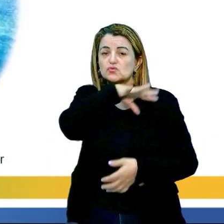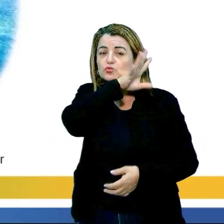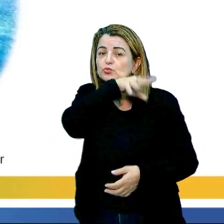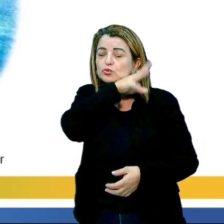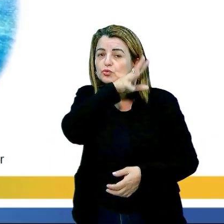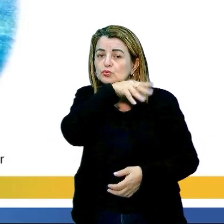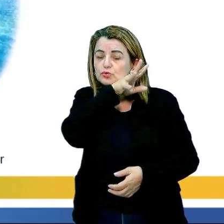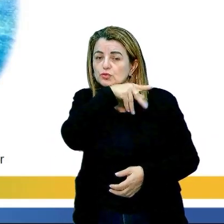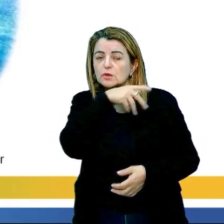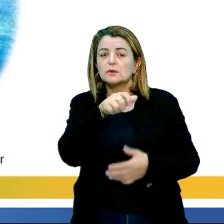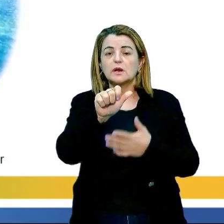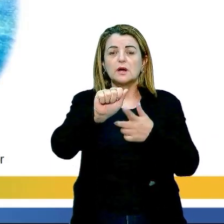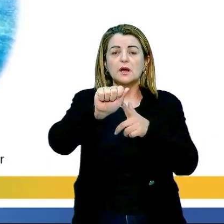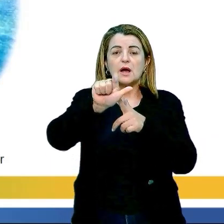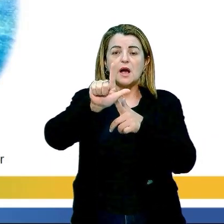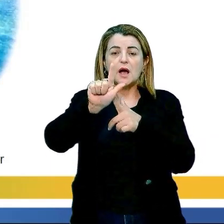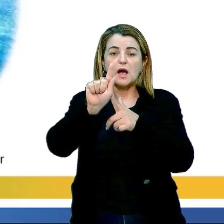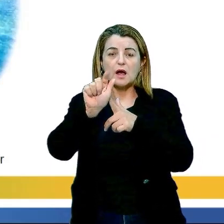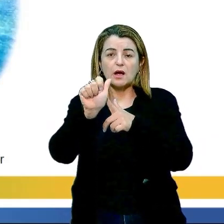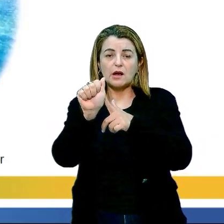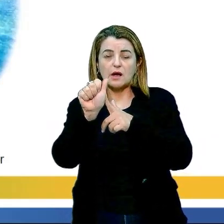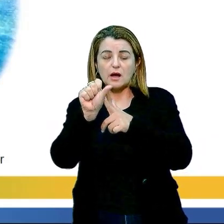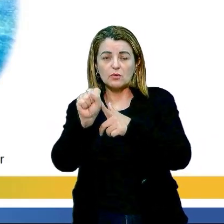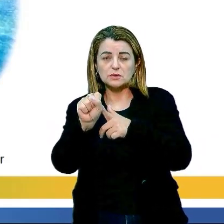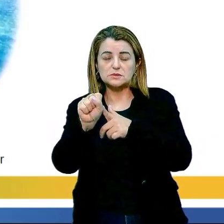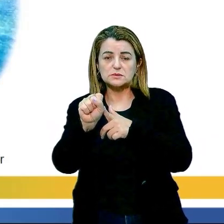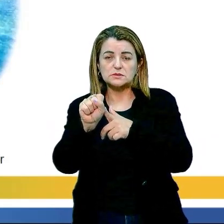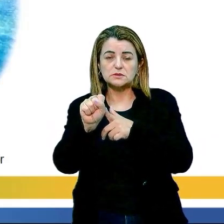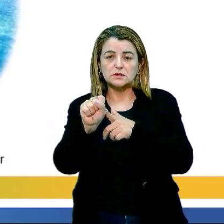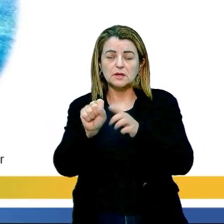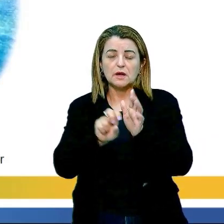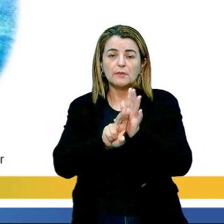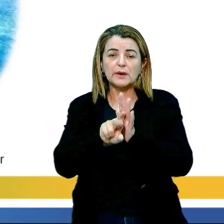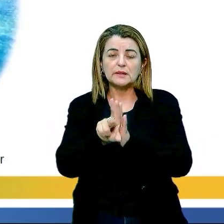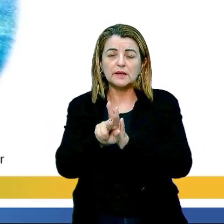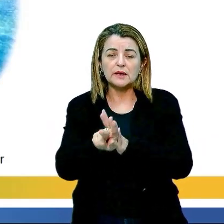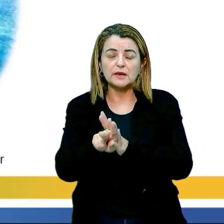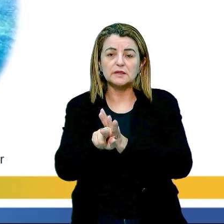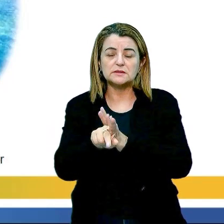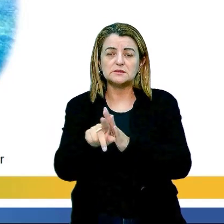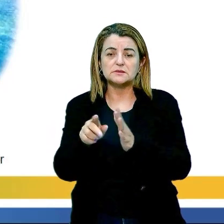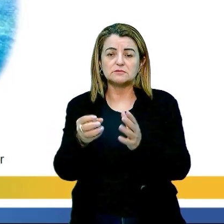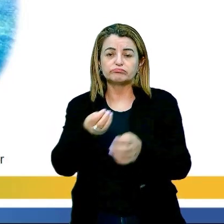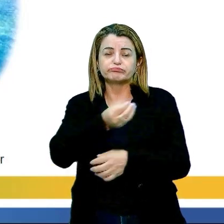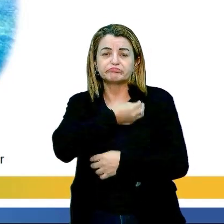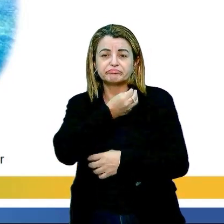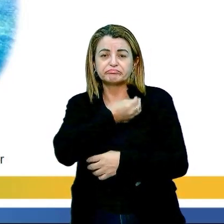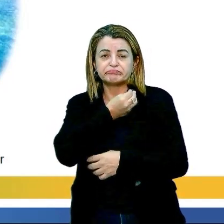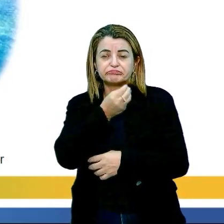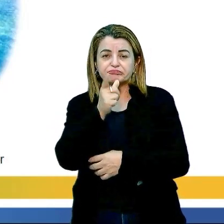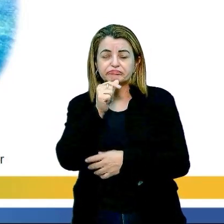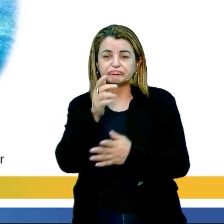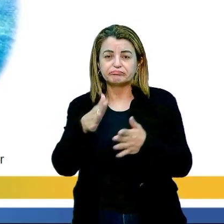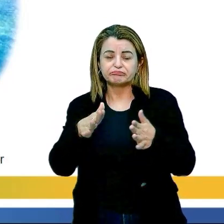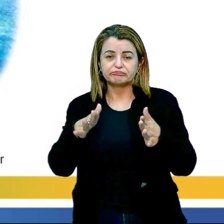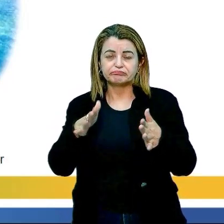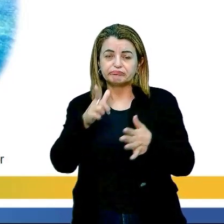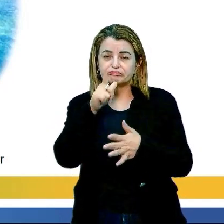animais, algas, protozoários e bactérias que vivem em uma represa podem